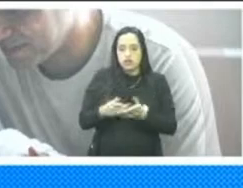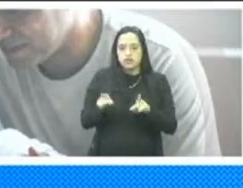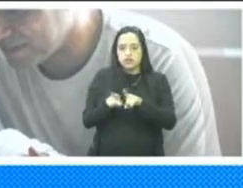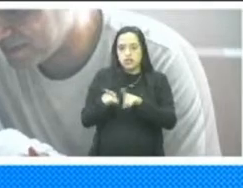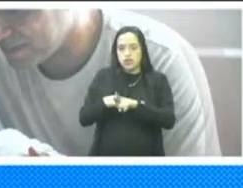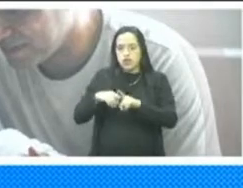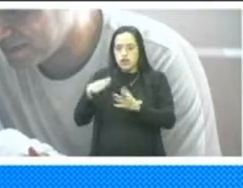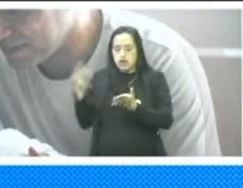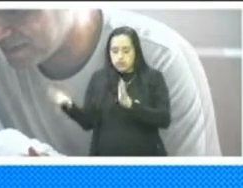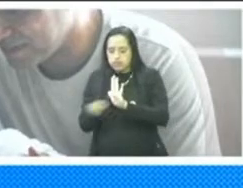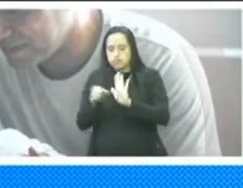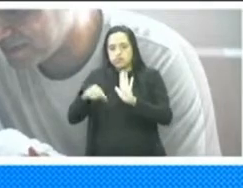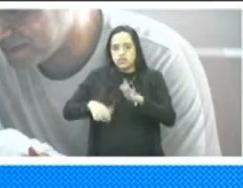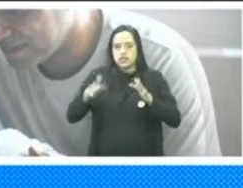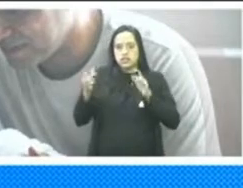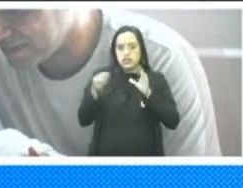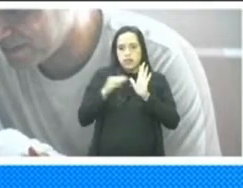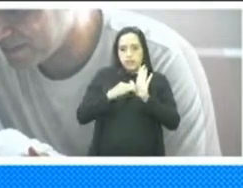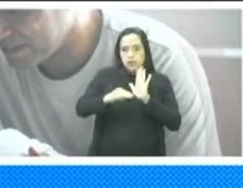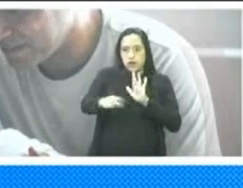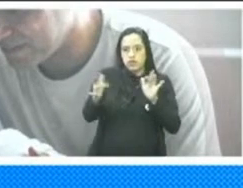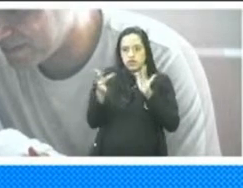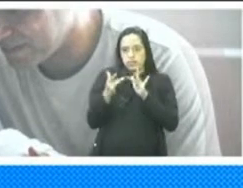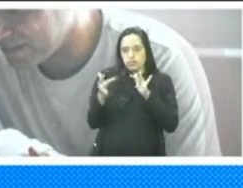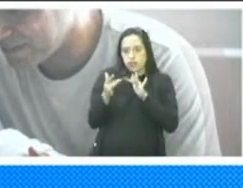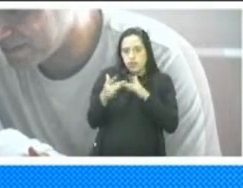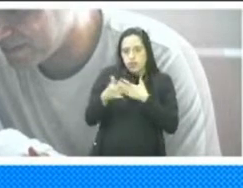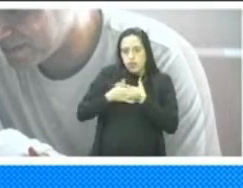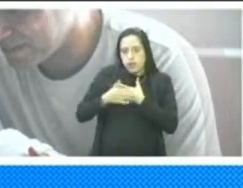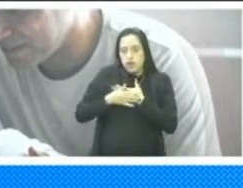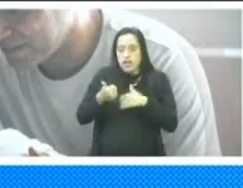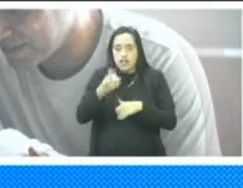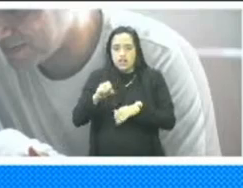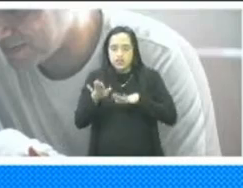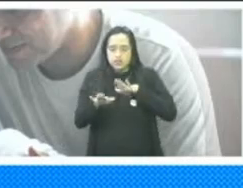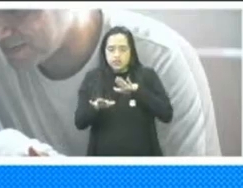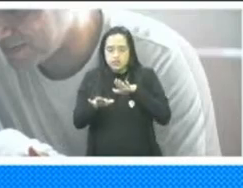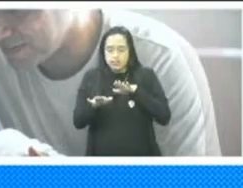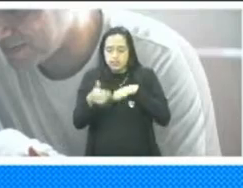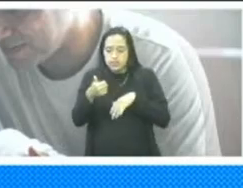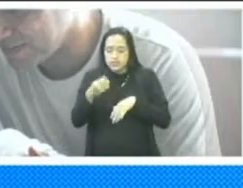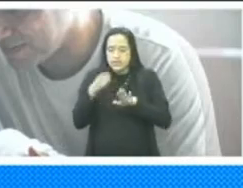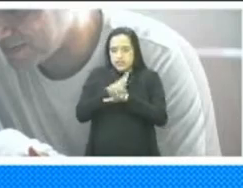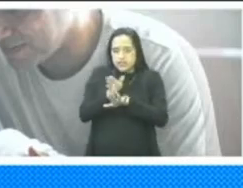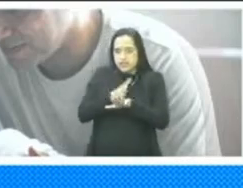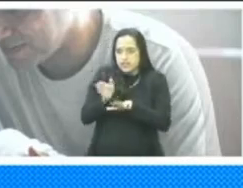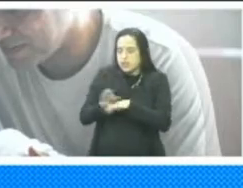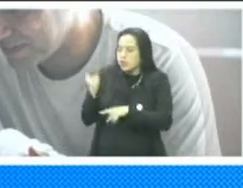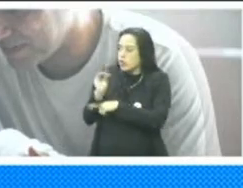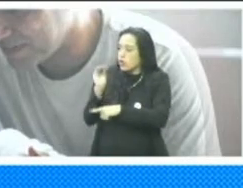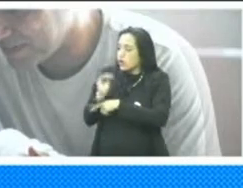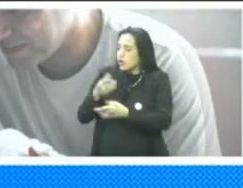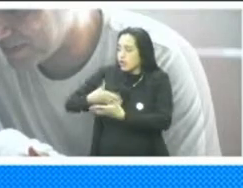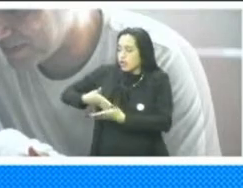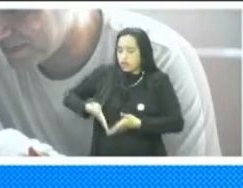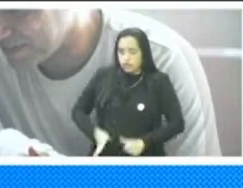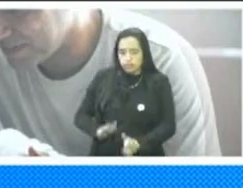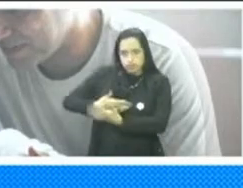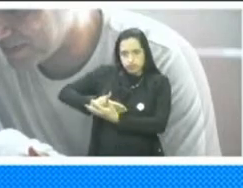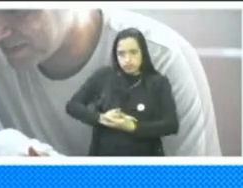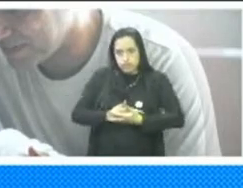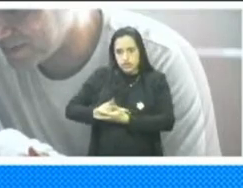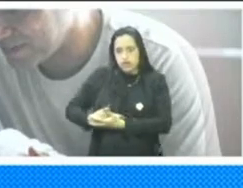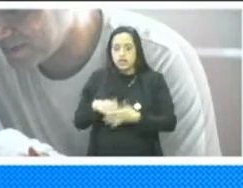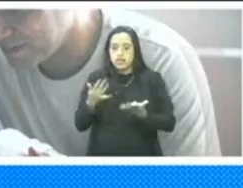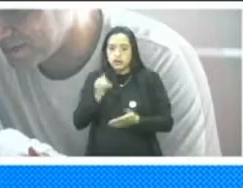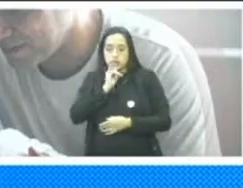a implementação do método Canguru como um dos 10 passos para a qualificação do cuidado neonatal, né? O passo